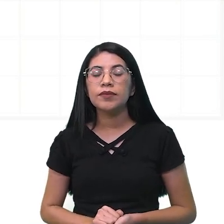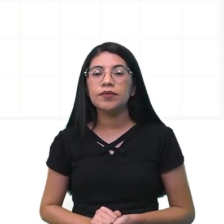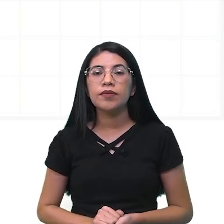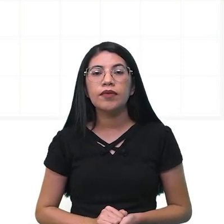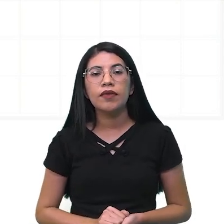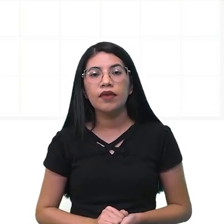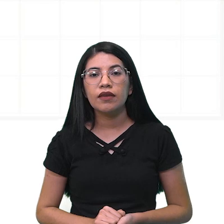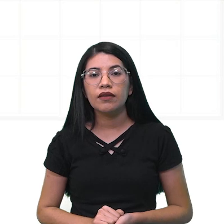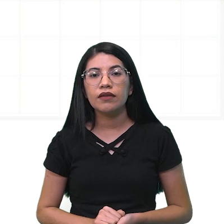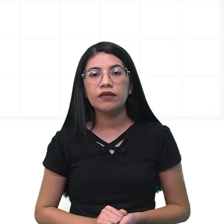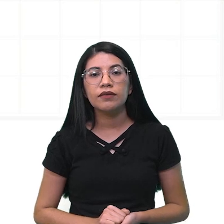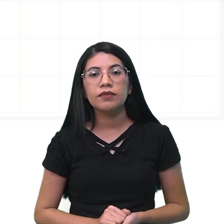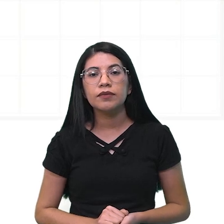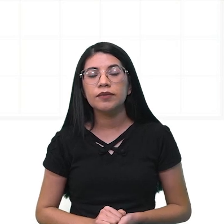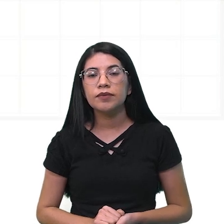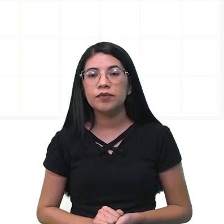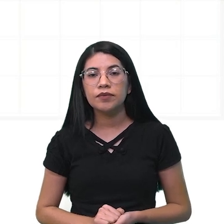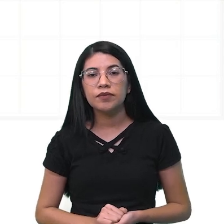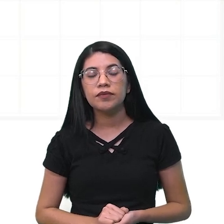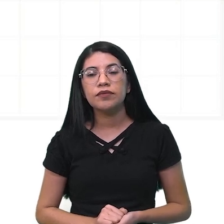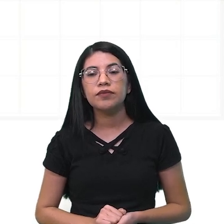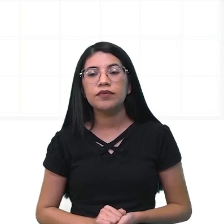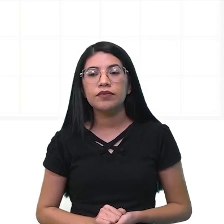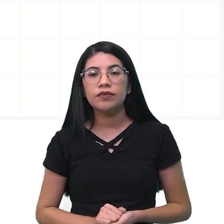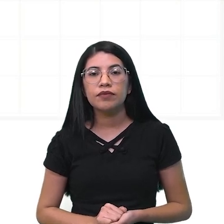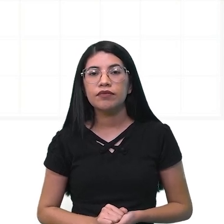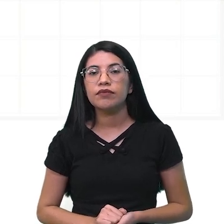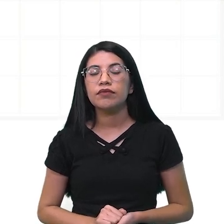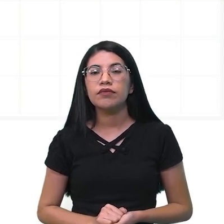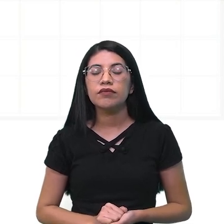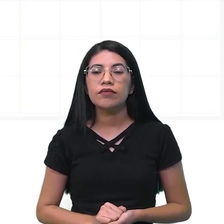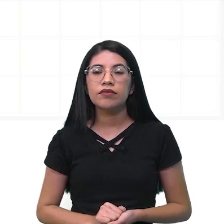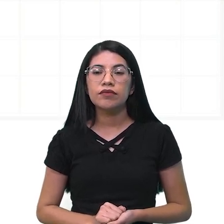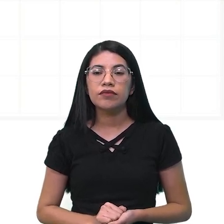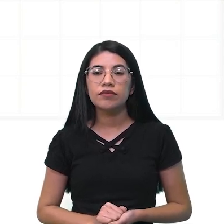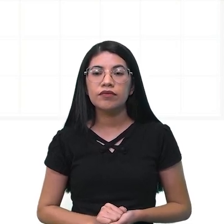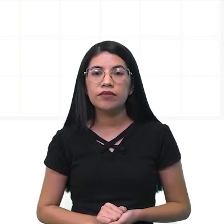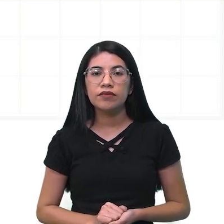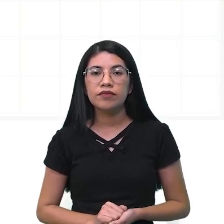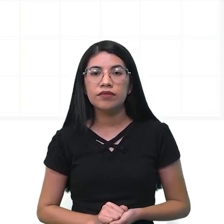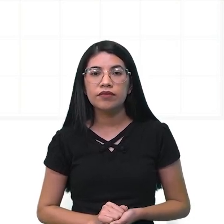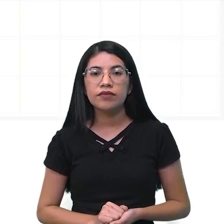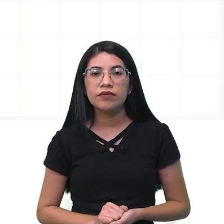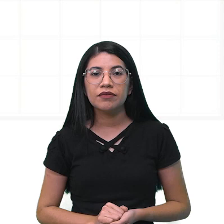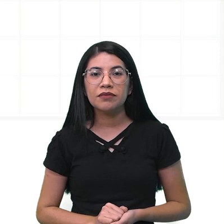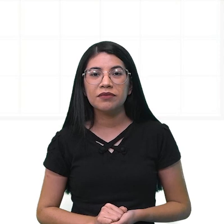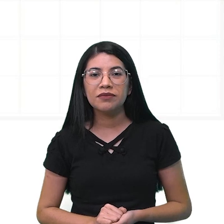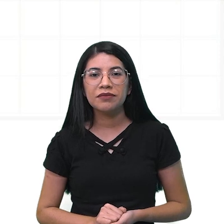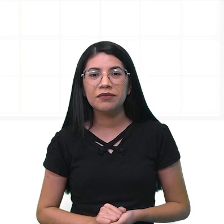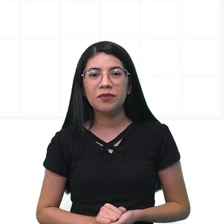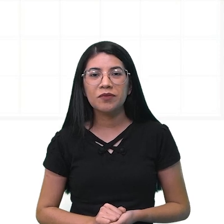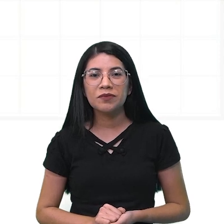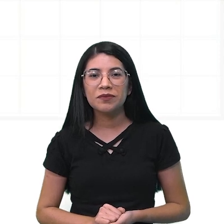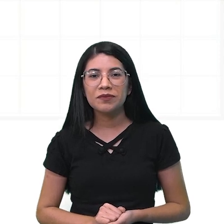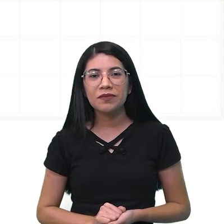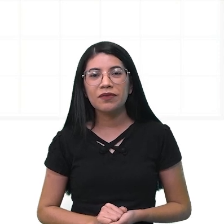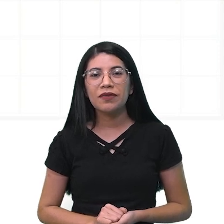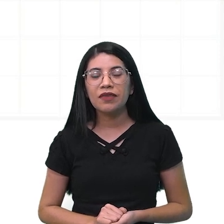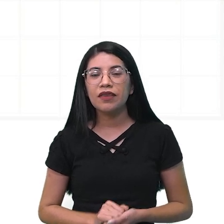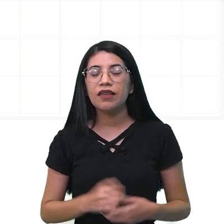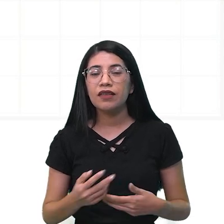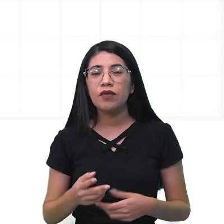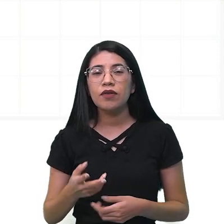Tudo bem? 3x mais 5 é o valor do perímetro. Lembram que